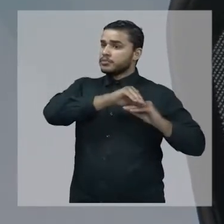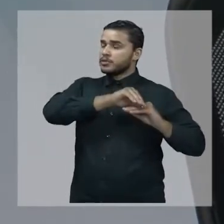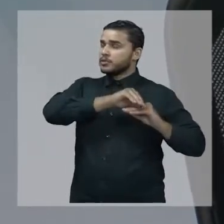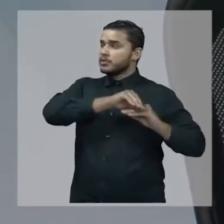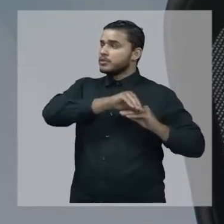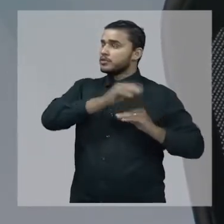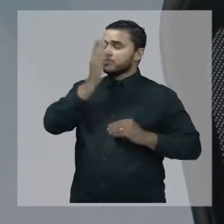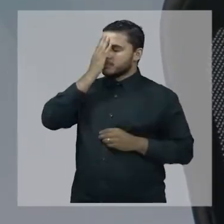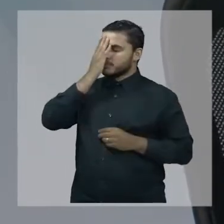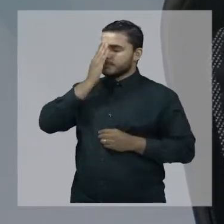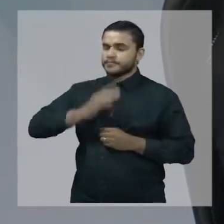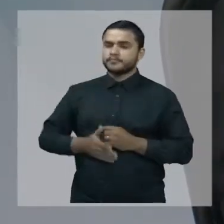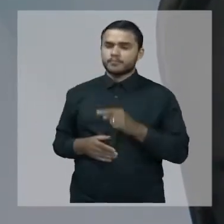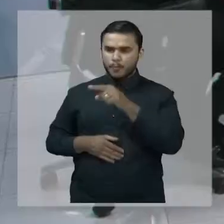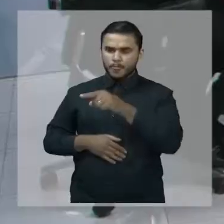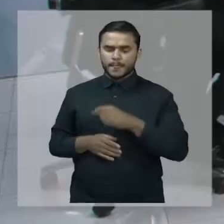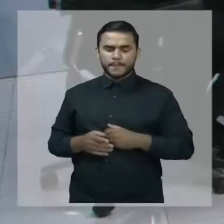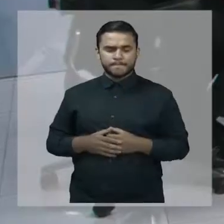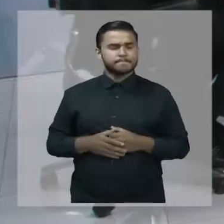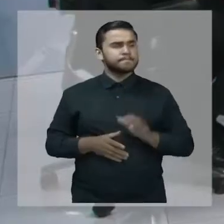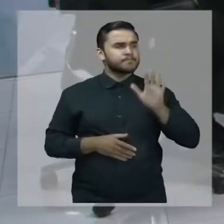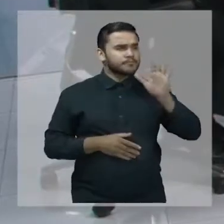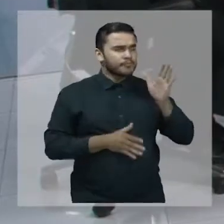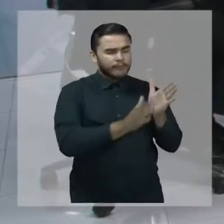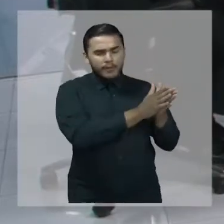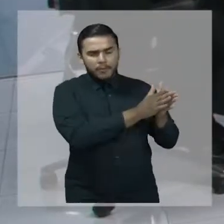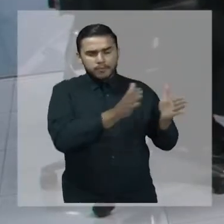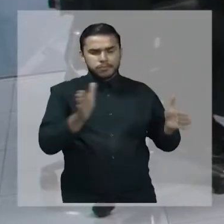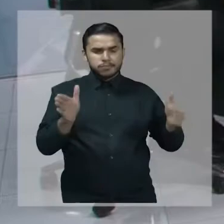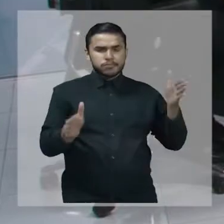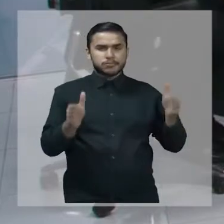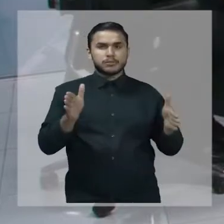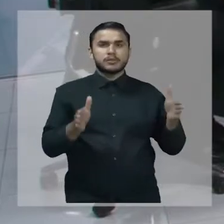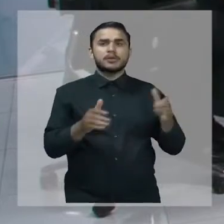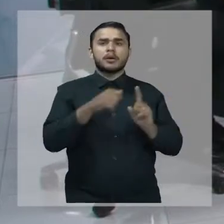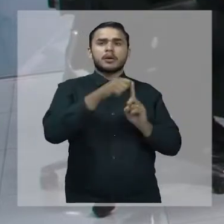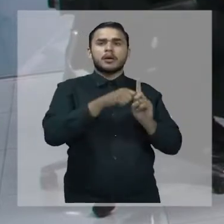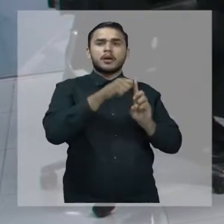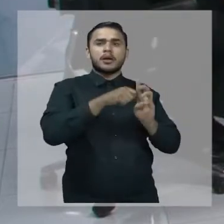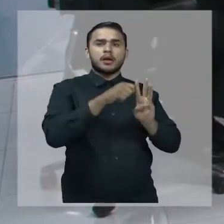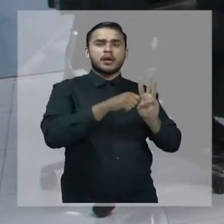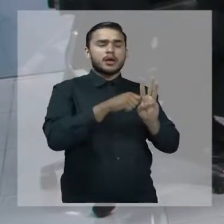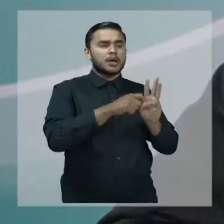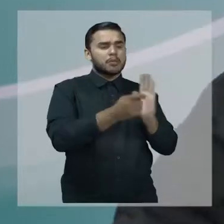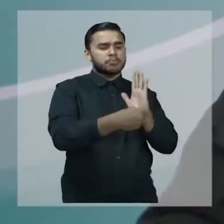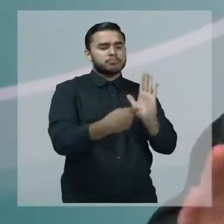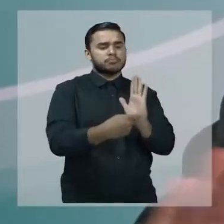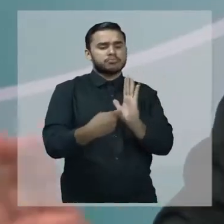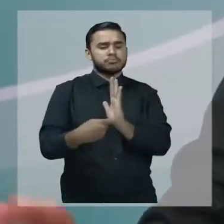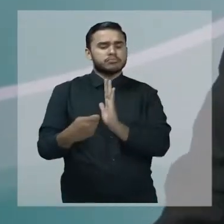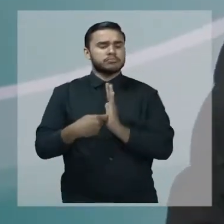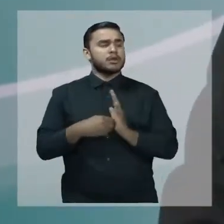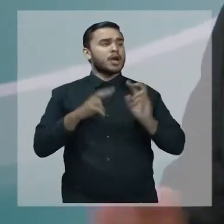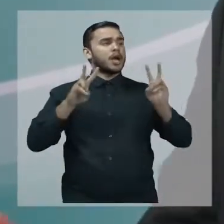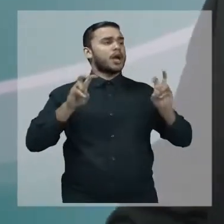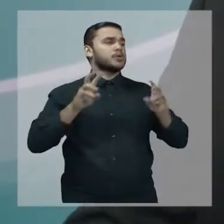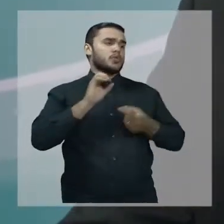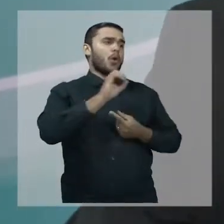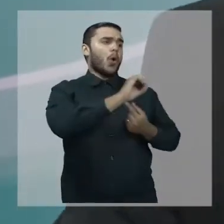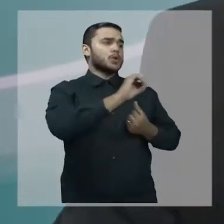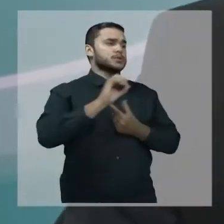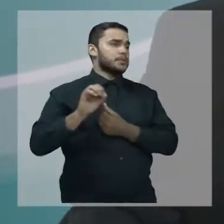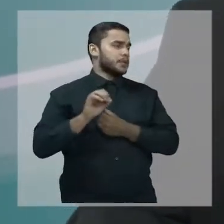tem que dizer de onde é que vai tirar o dinheiro. Isso que o Maia está dizendo é bom lembrar o seguinte, no período do Estado Novo, o Congresso só se reunia durante 3 meses só para ele deliberar